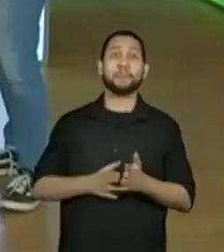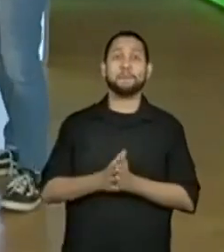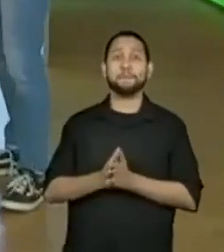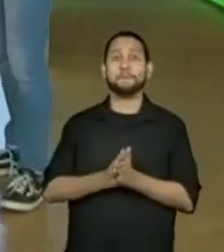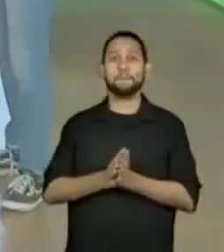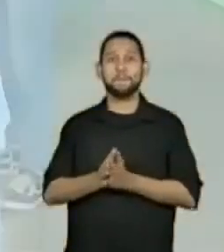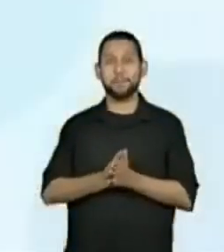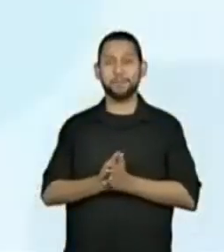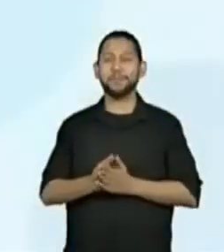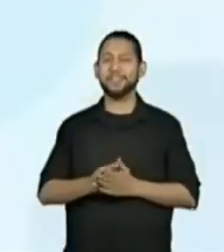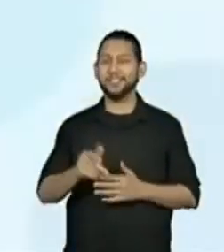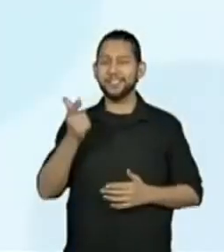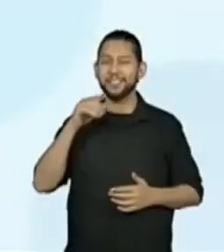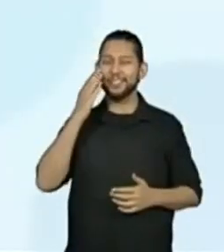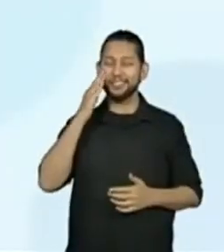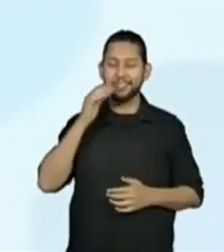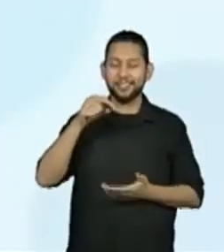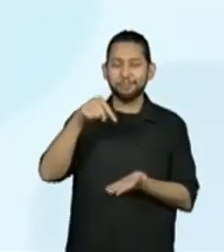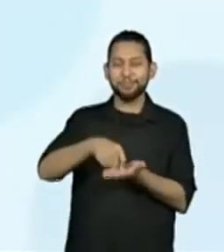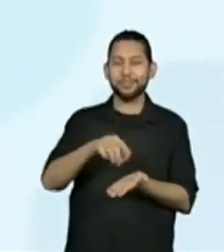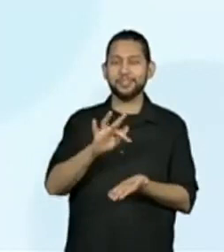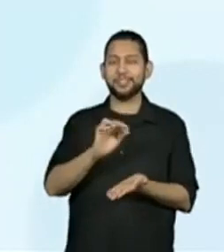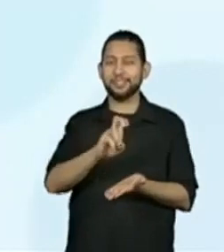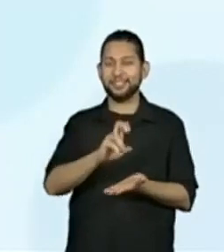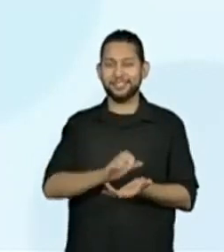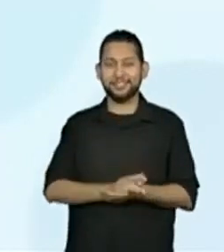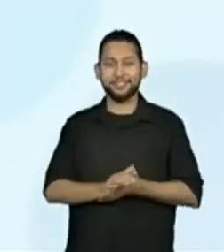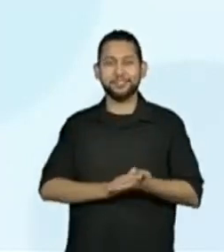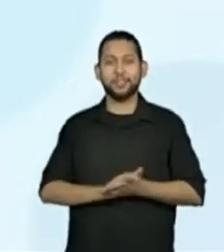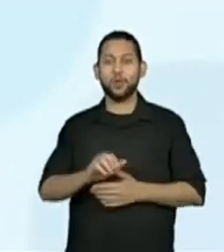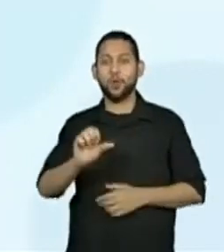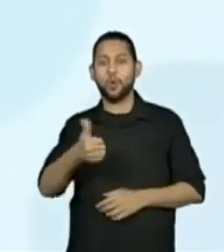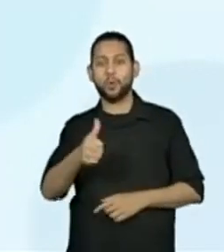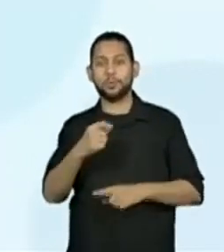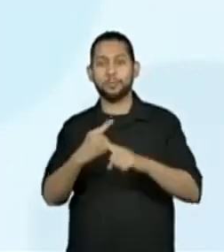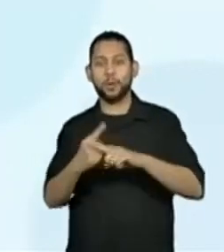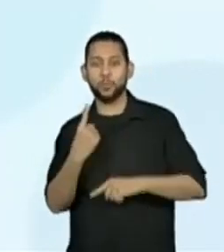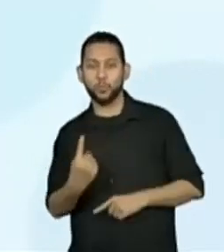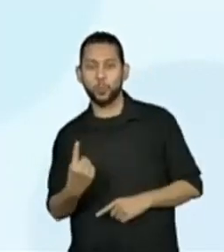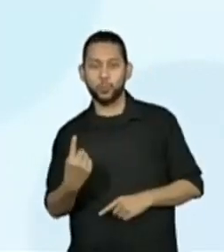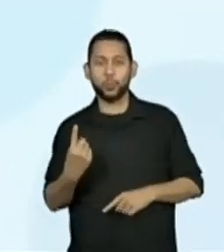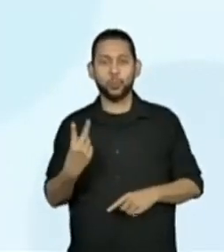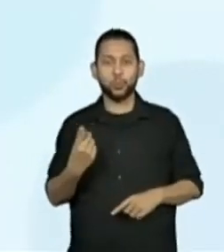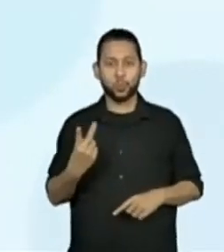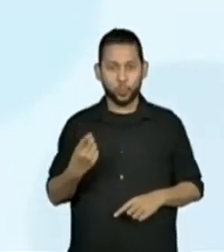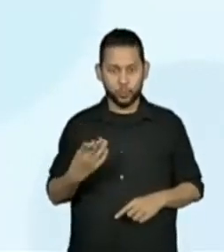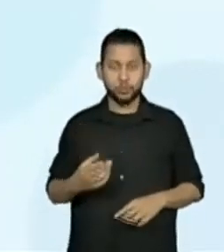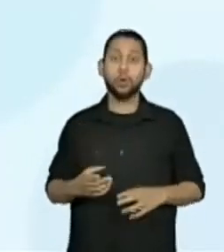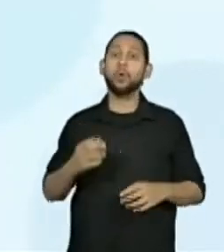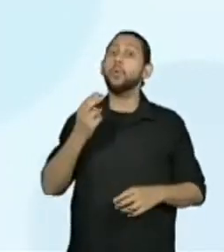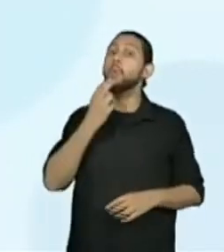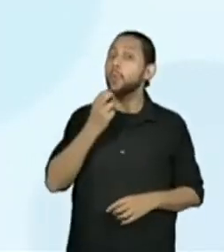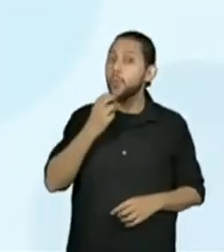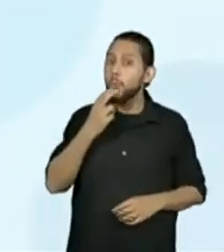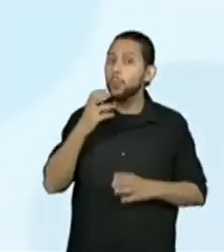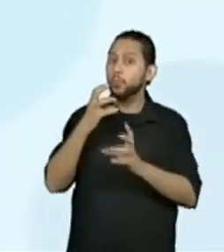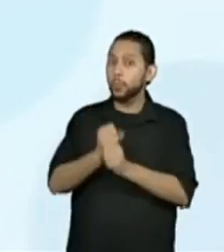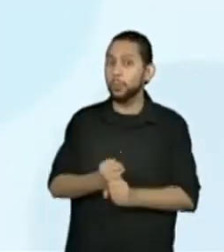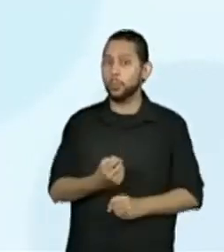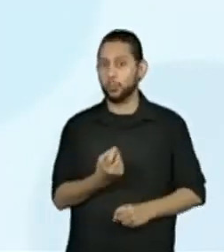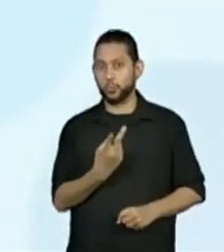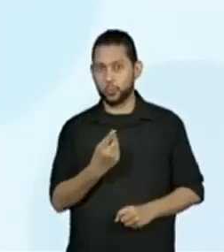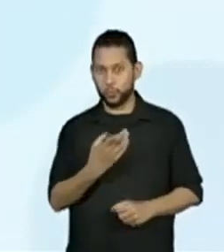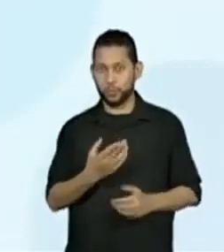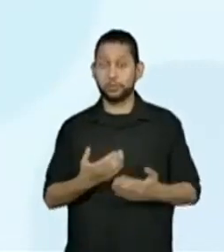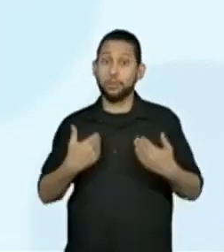Vamos lá, entendedores entenderão, F5. Vamos lá, 11 mais 1? 12. 12. Vou empatar neste